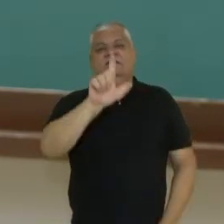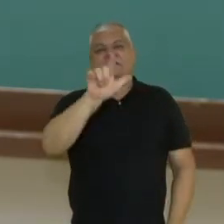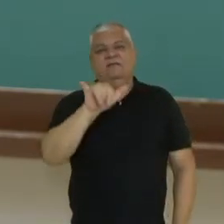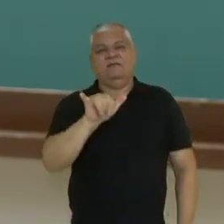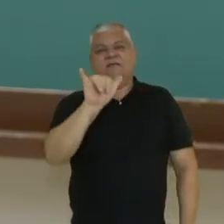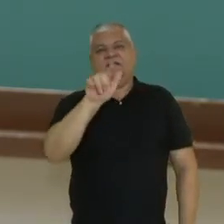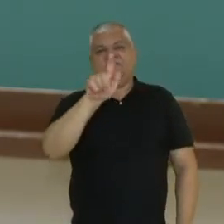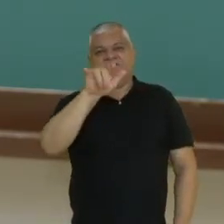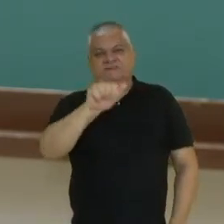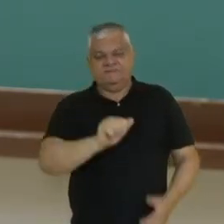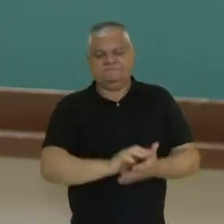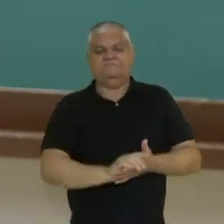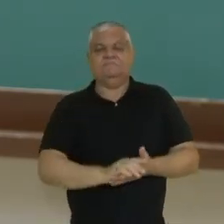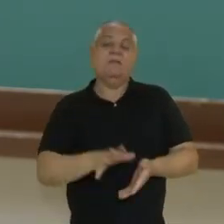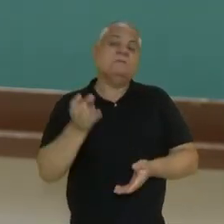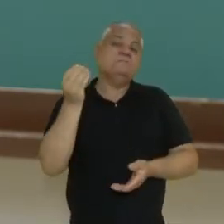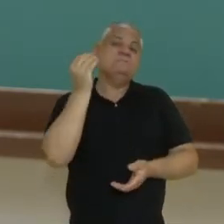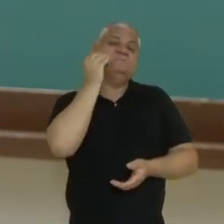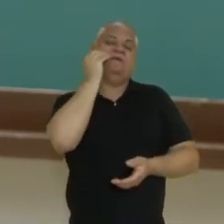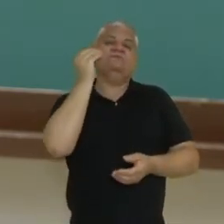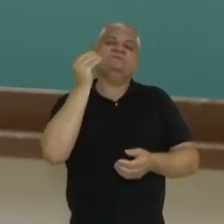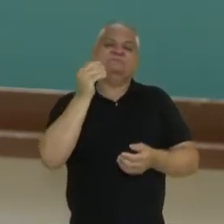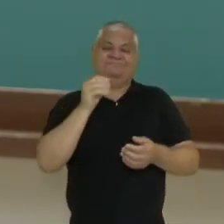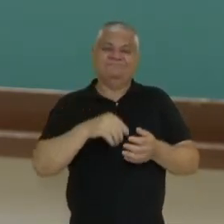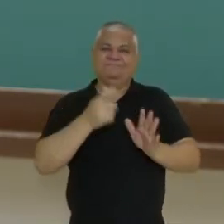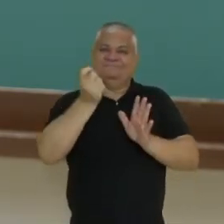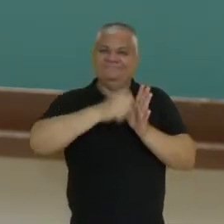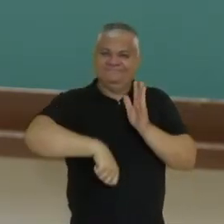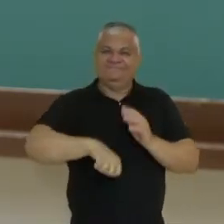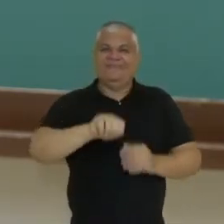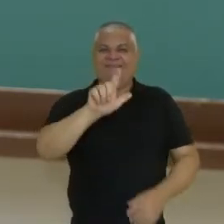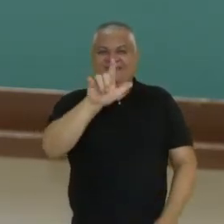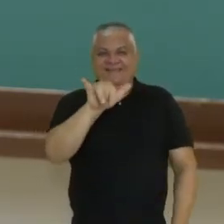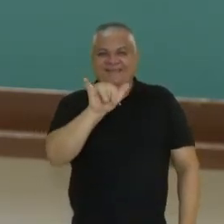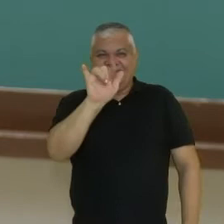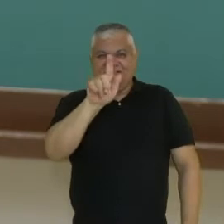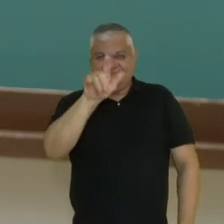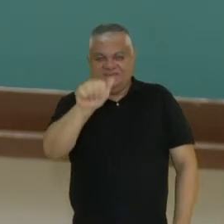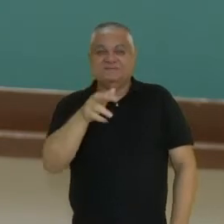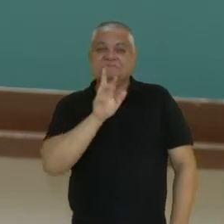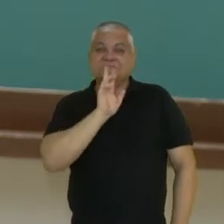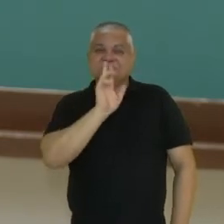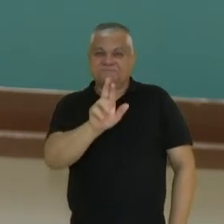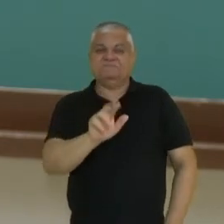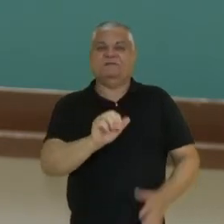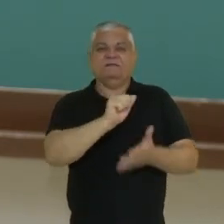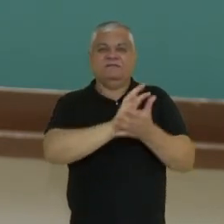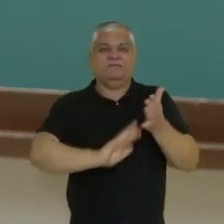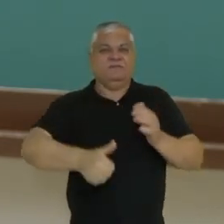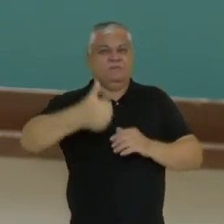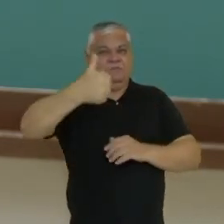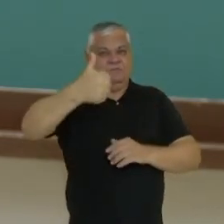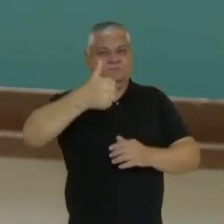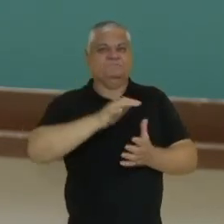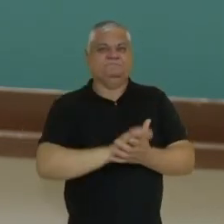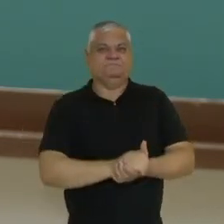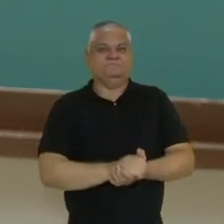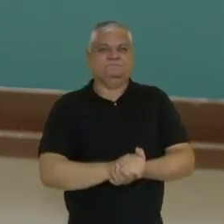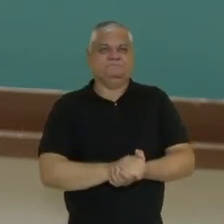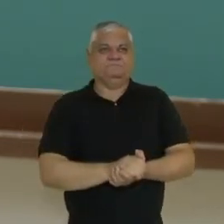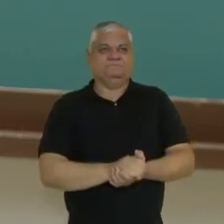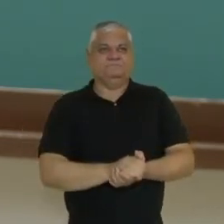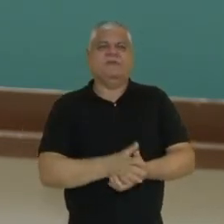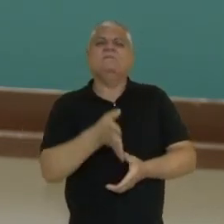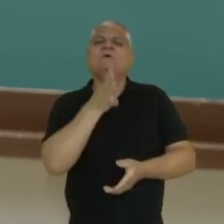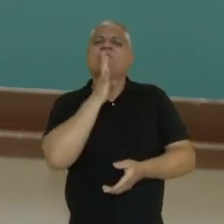Lígia. Beijo carinhoso, vírgula, Lígia. Já temos isso de resposta aqui dos elementos. Vamos